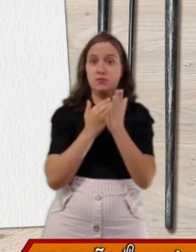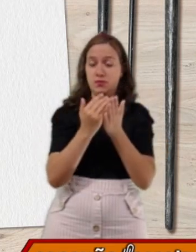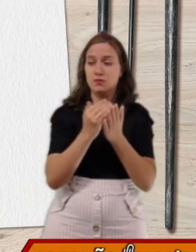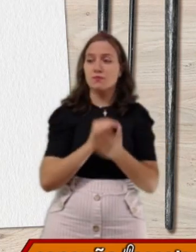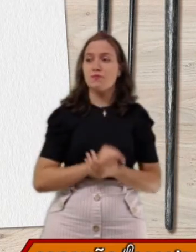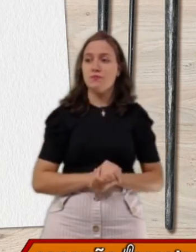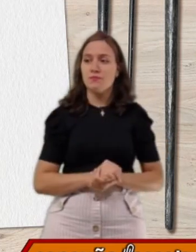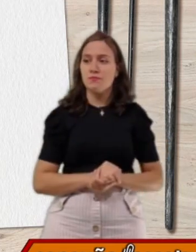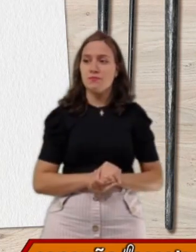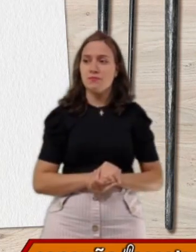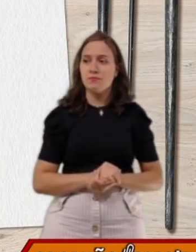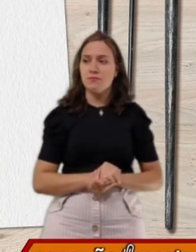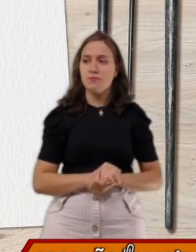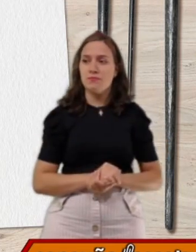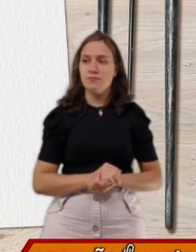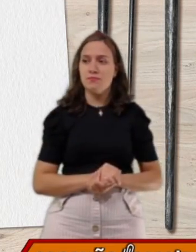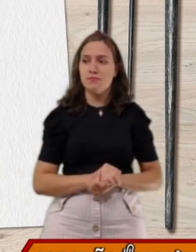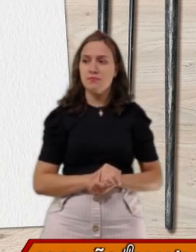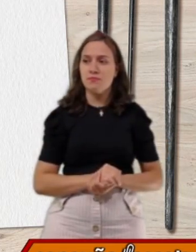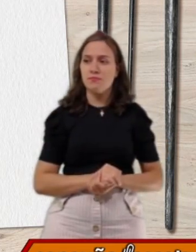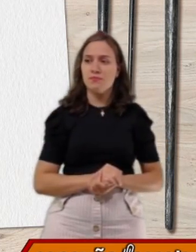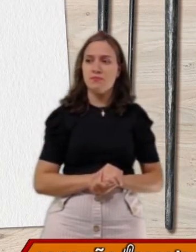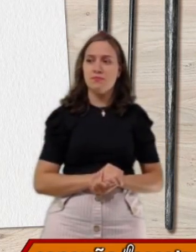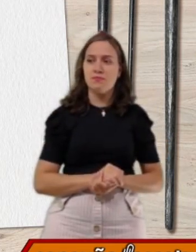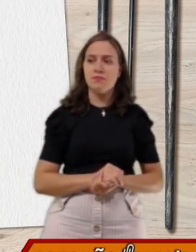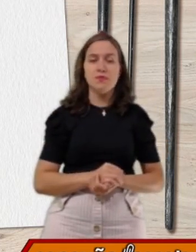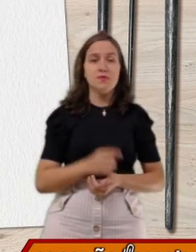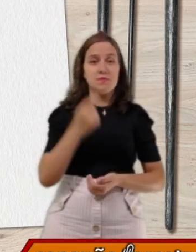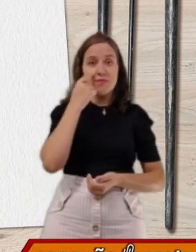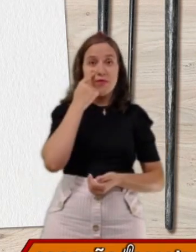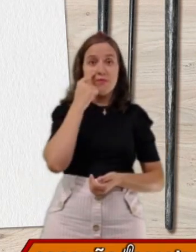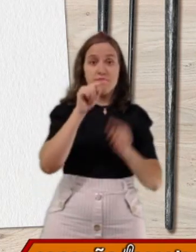aí ó cheguei até o final